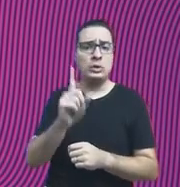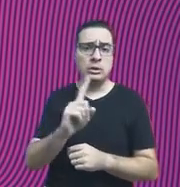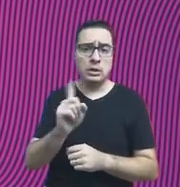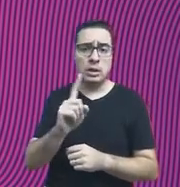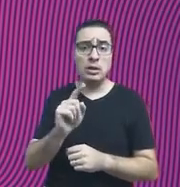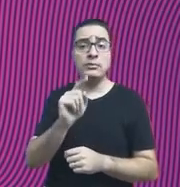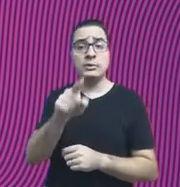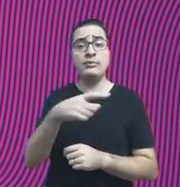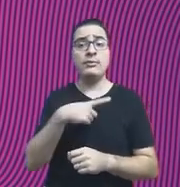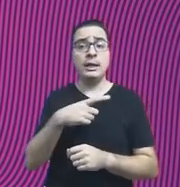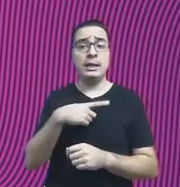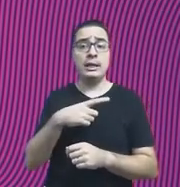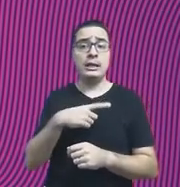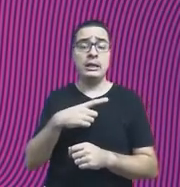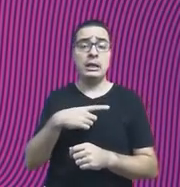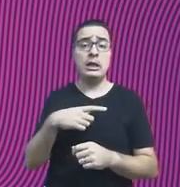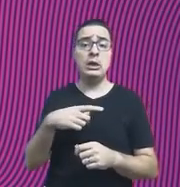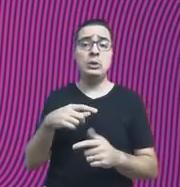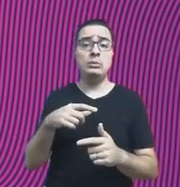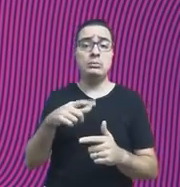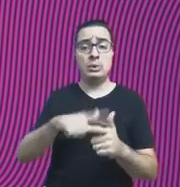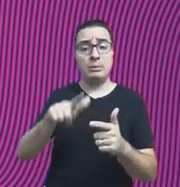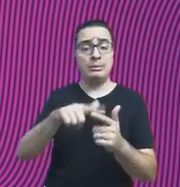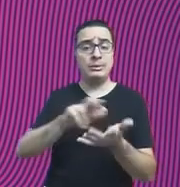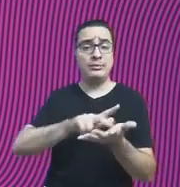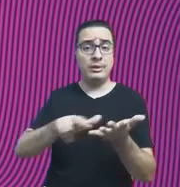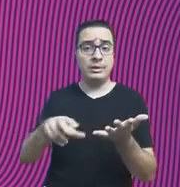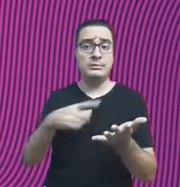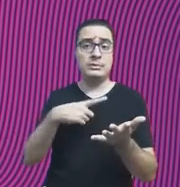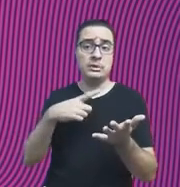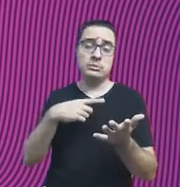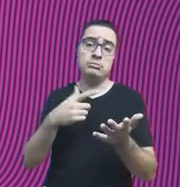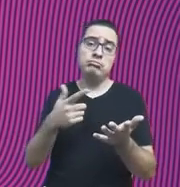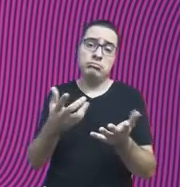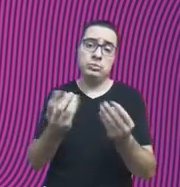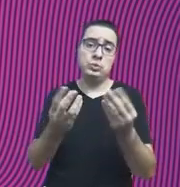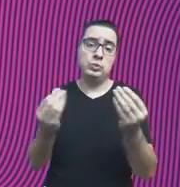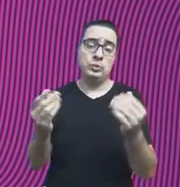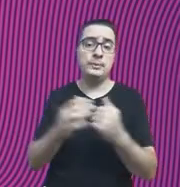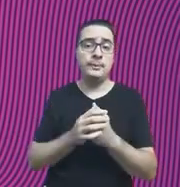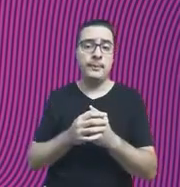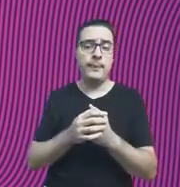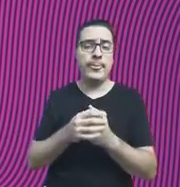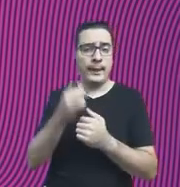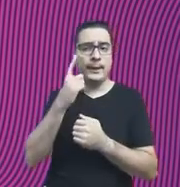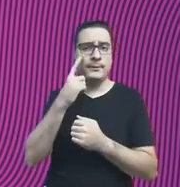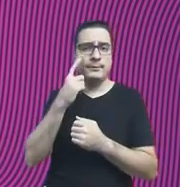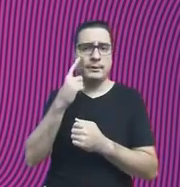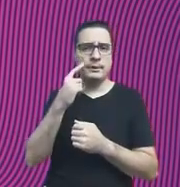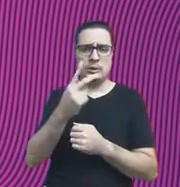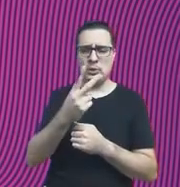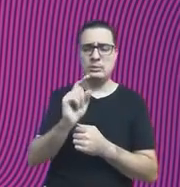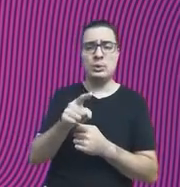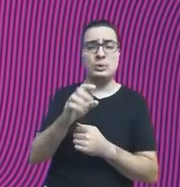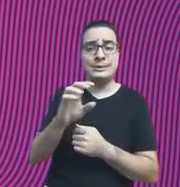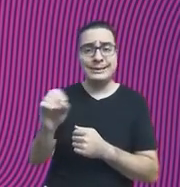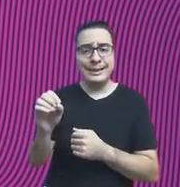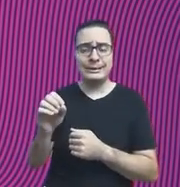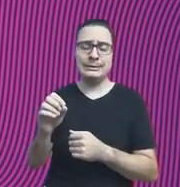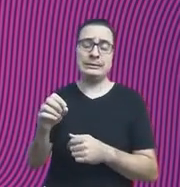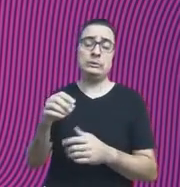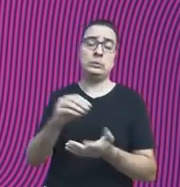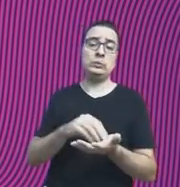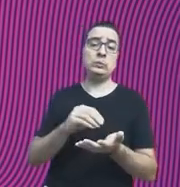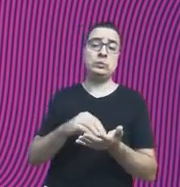um redimensionamento do nosso mutualismo. Eu já chamo de mutualismo 2.0, porque o mutualismo que tem aí,